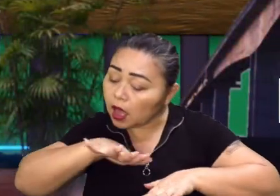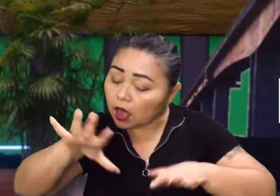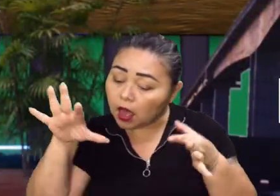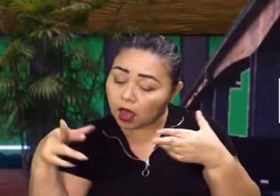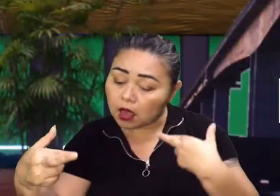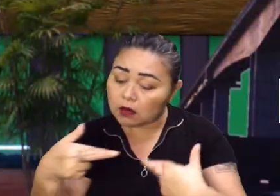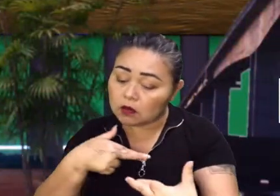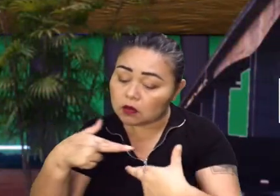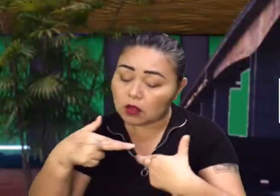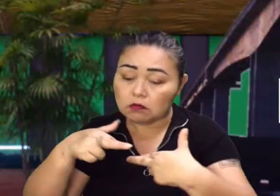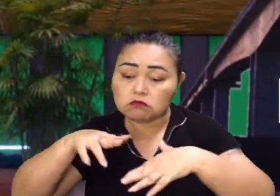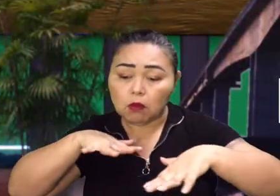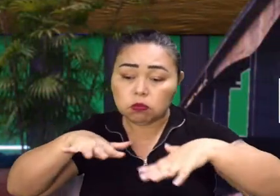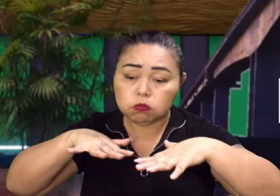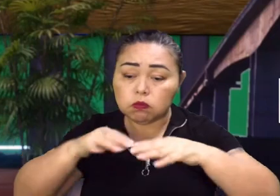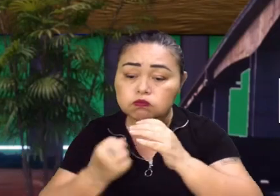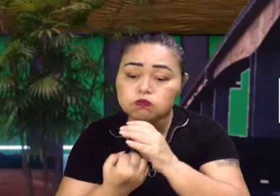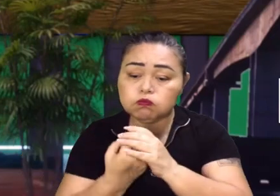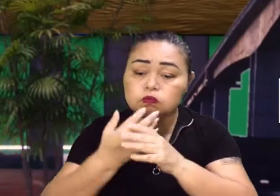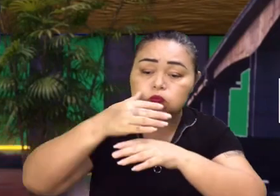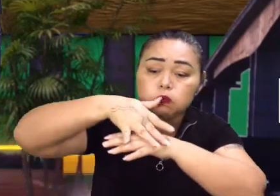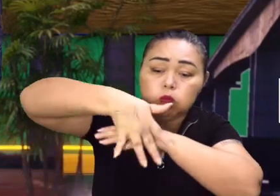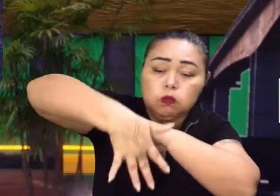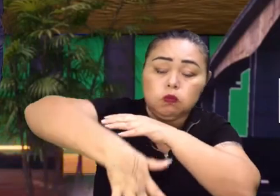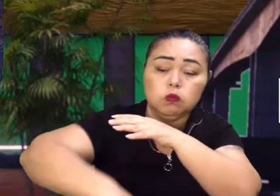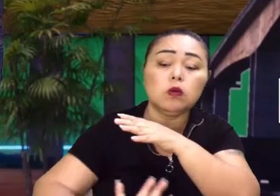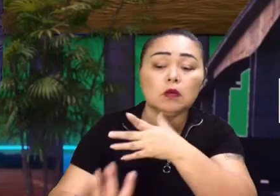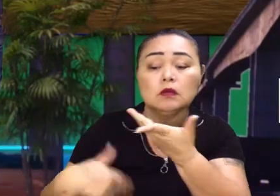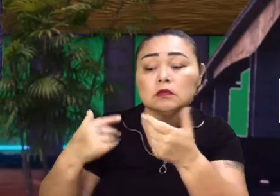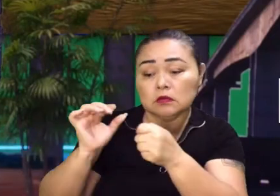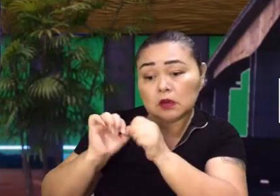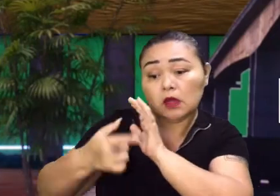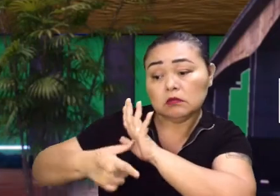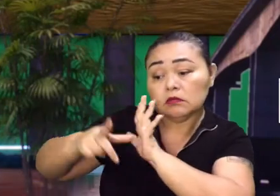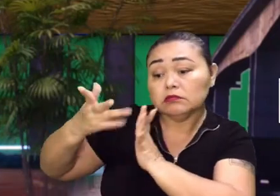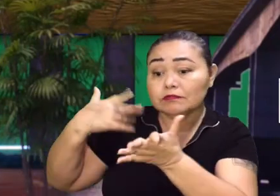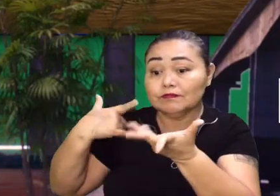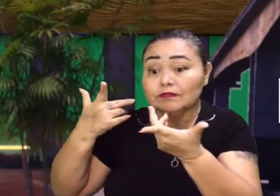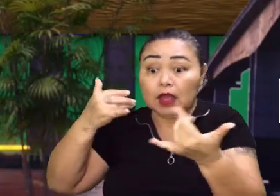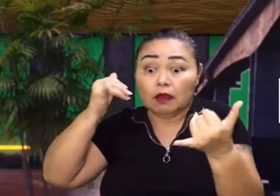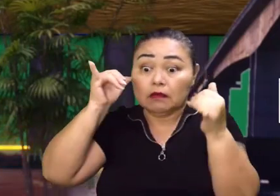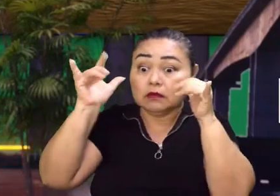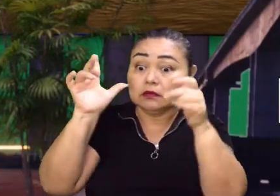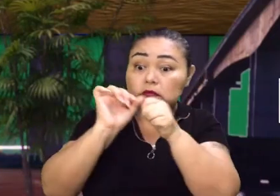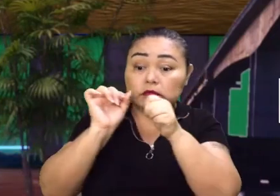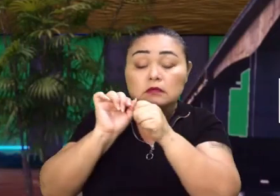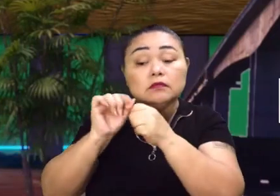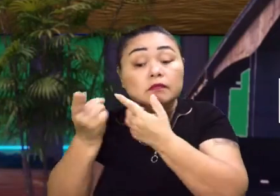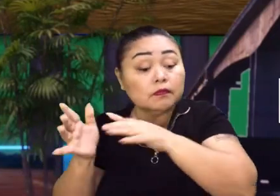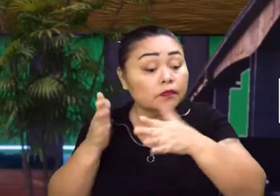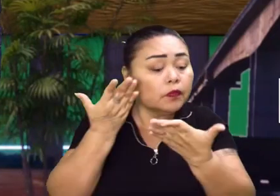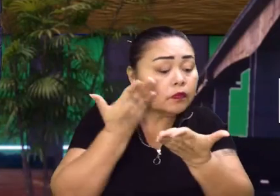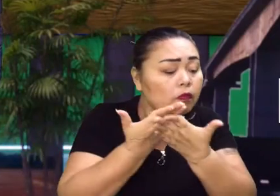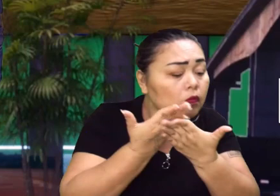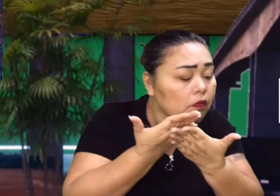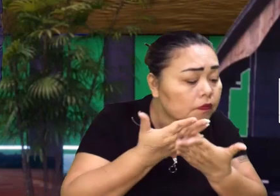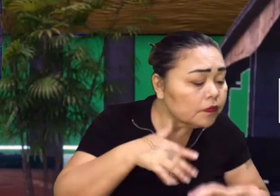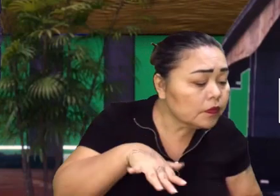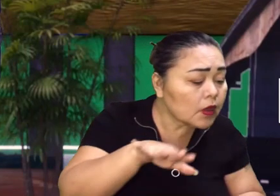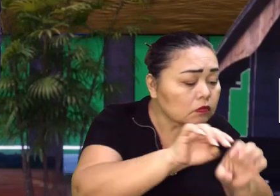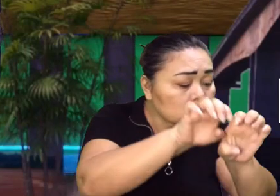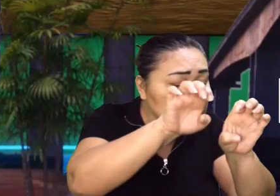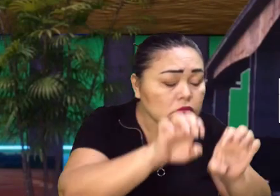tá relacionada a terremoto as vulcões que está aí uma questão de estudo preventivo é estudar a estrutura geológicas que faz necessário